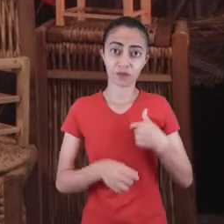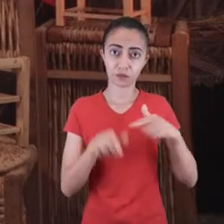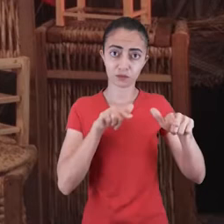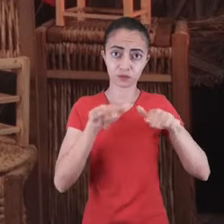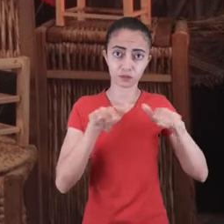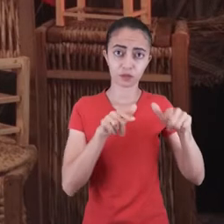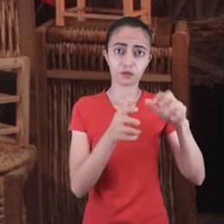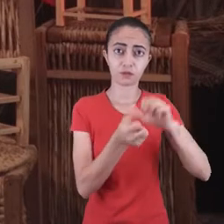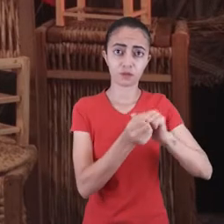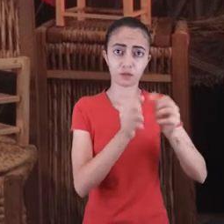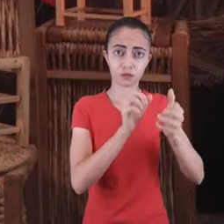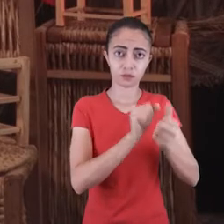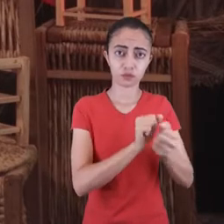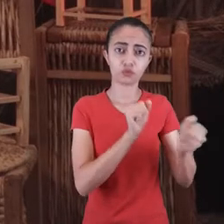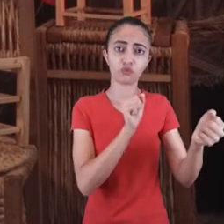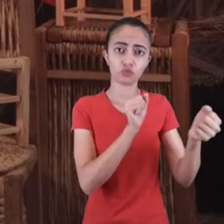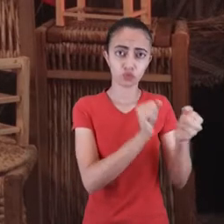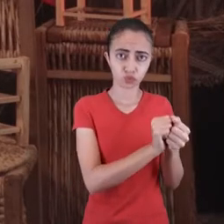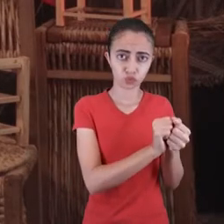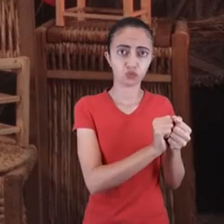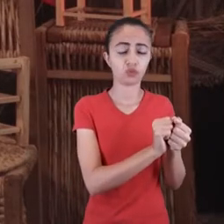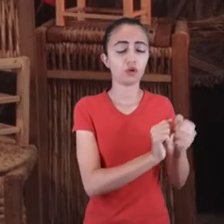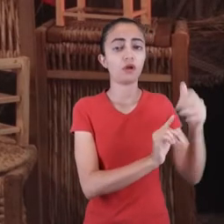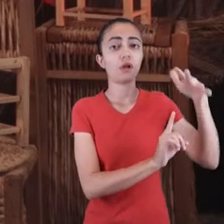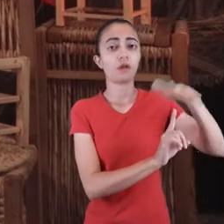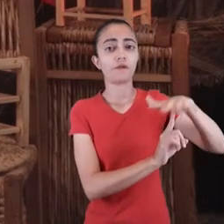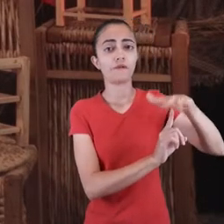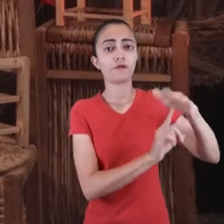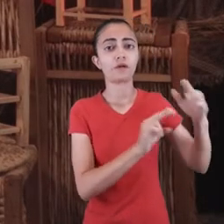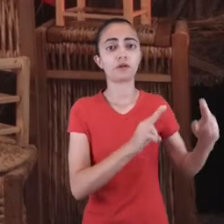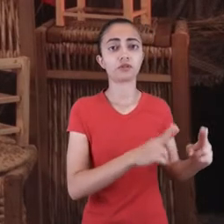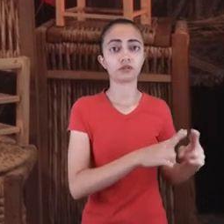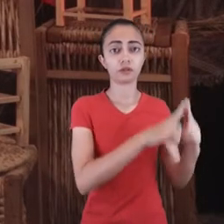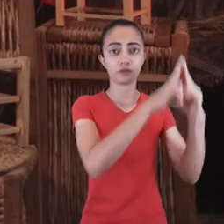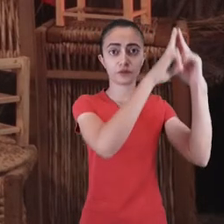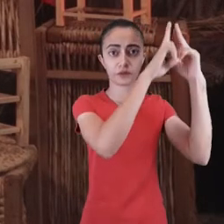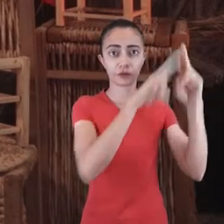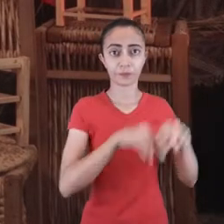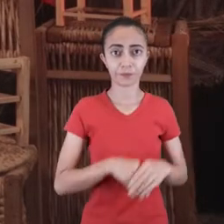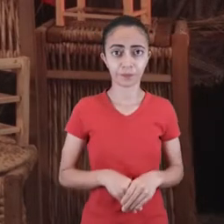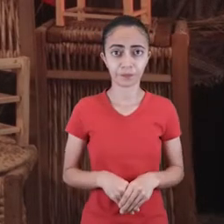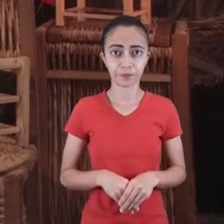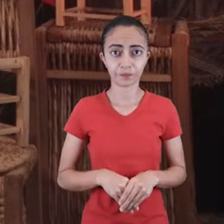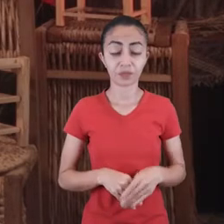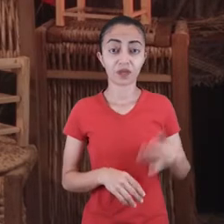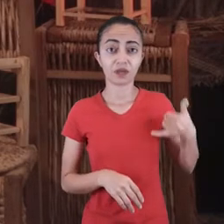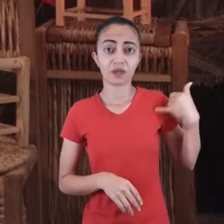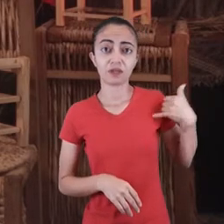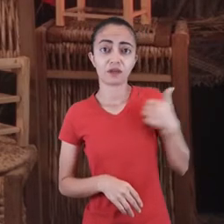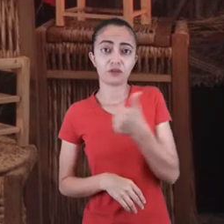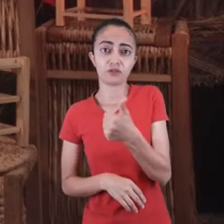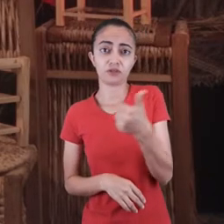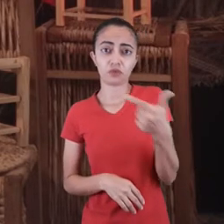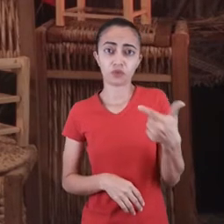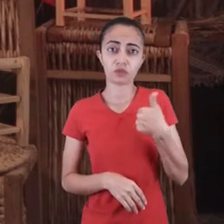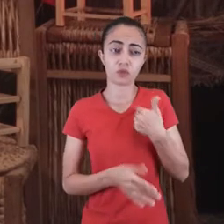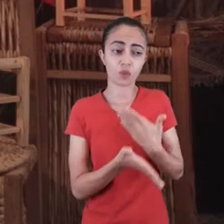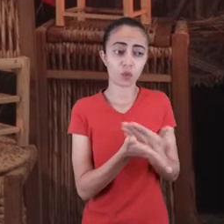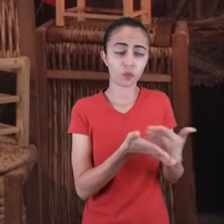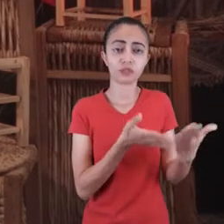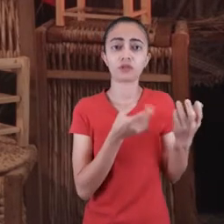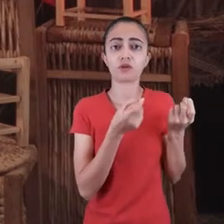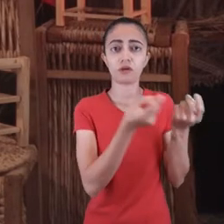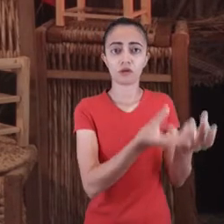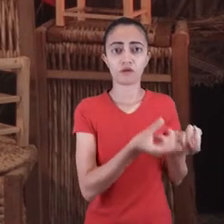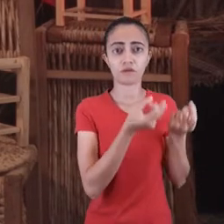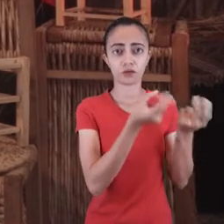com artesanato com ela. Trabalho na feira da torre de televisão. Desde os meus 12 anos